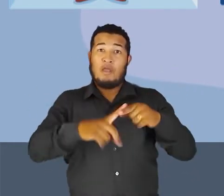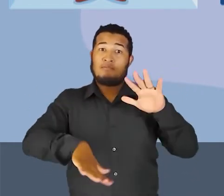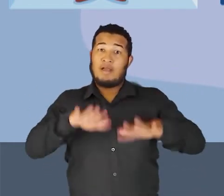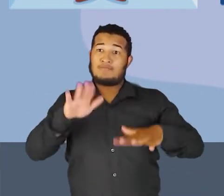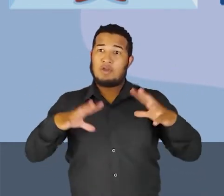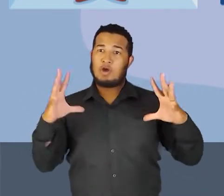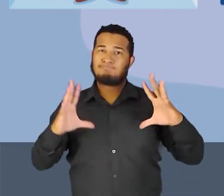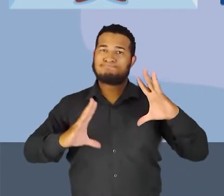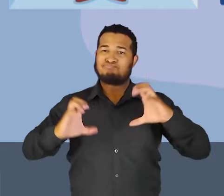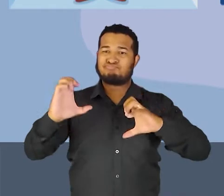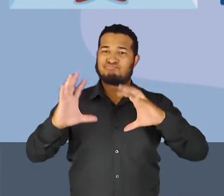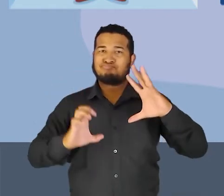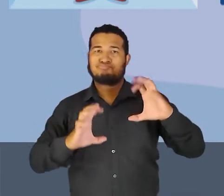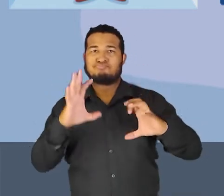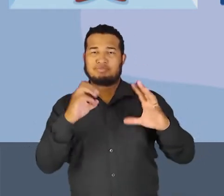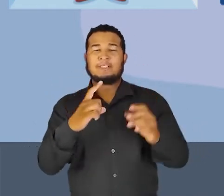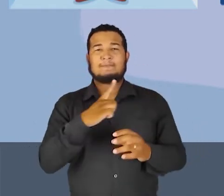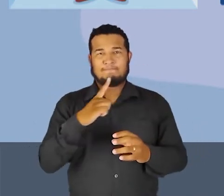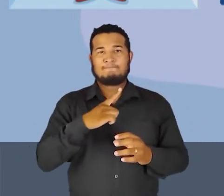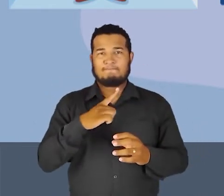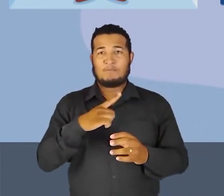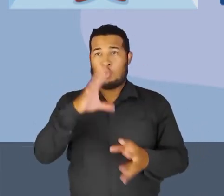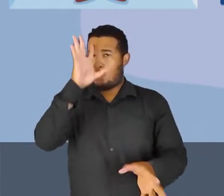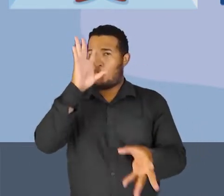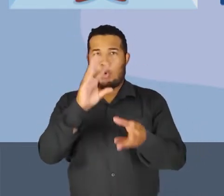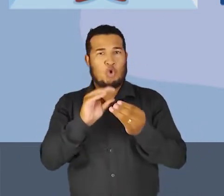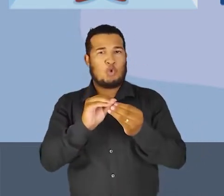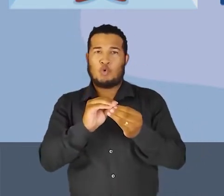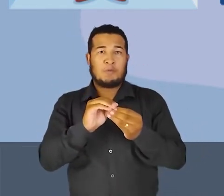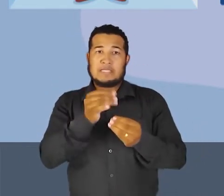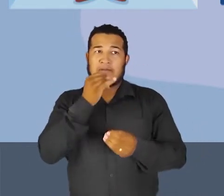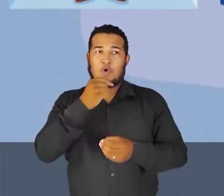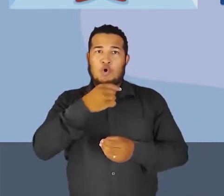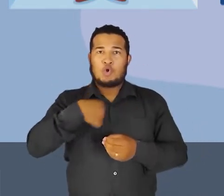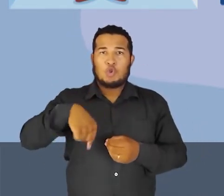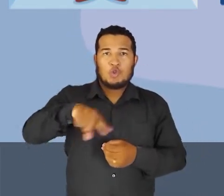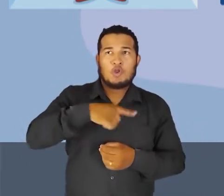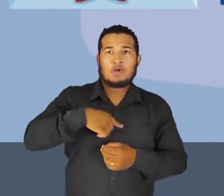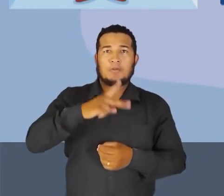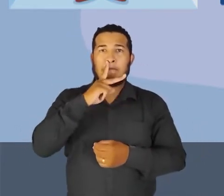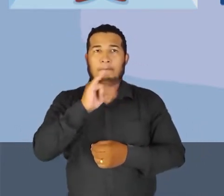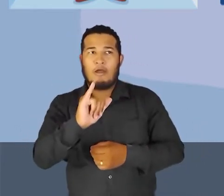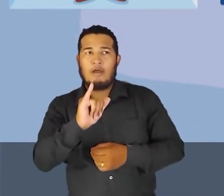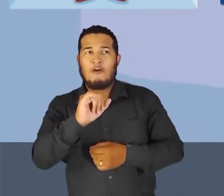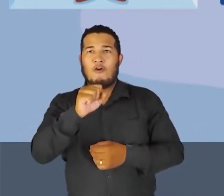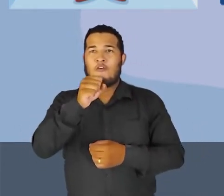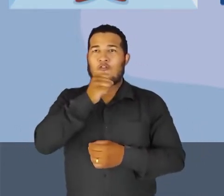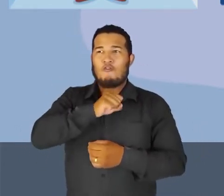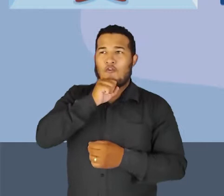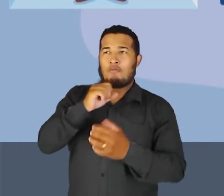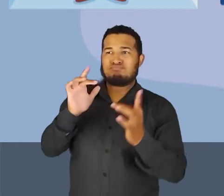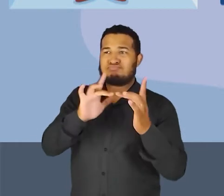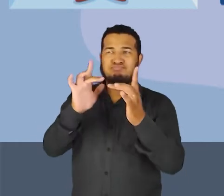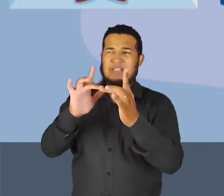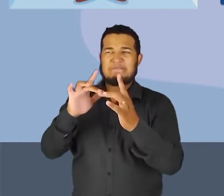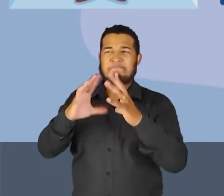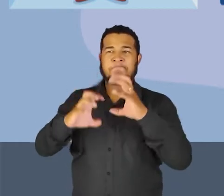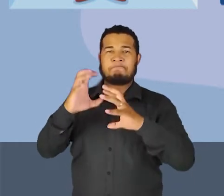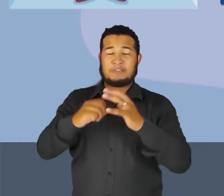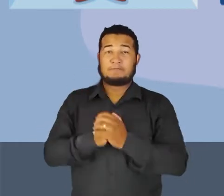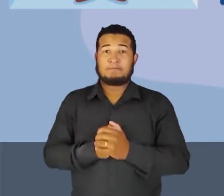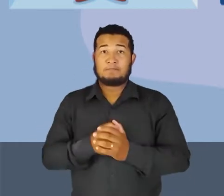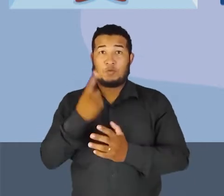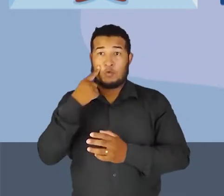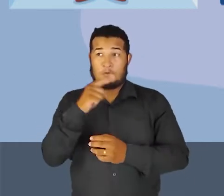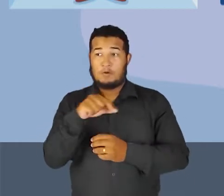que muitas vezes há um conflito, há uma incompreensão entre nós, nossos pais, nossos avós. Olha lá na tela comigo,